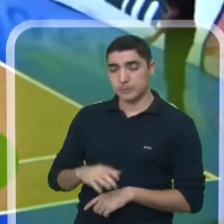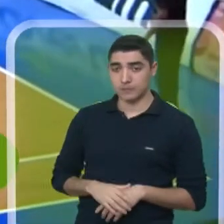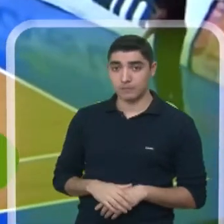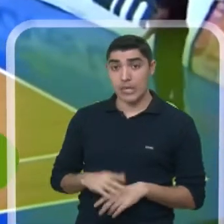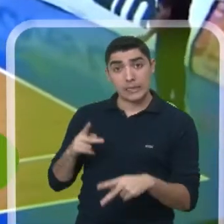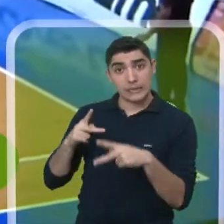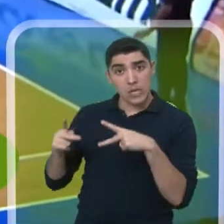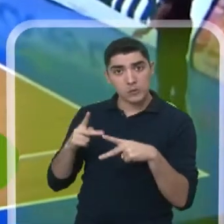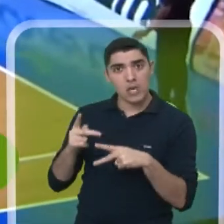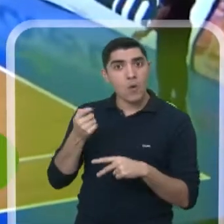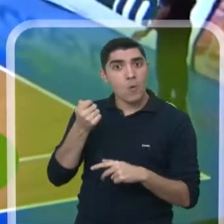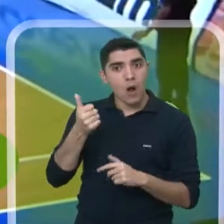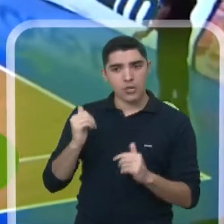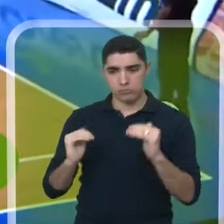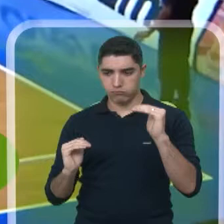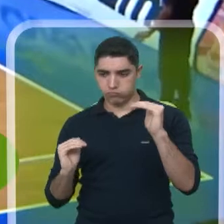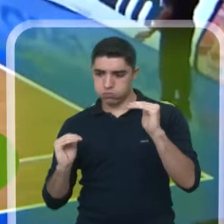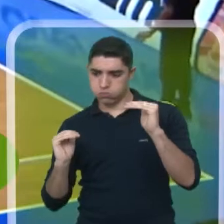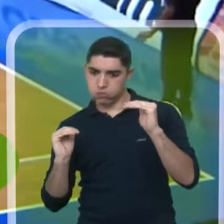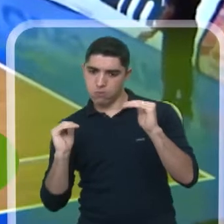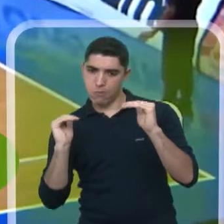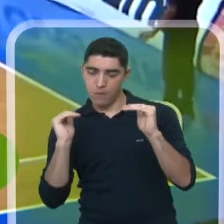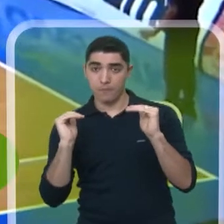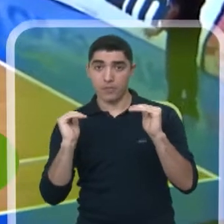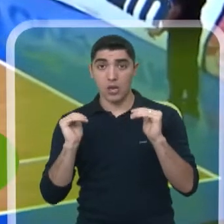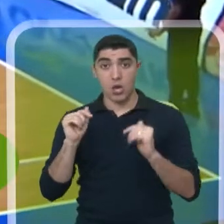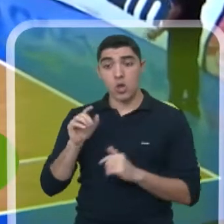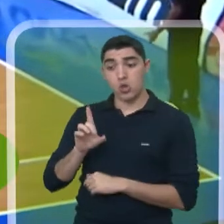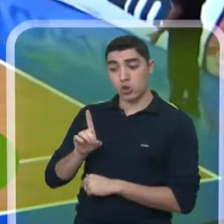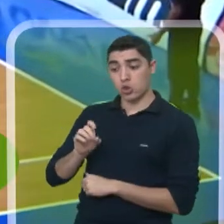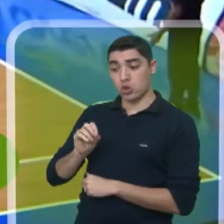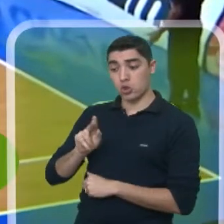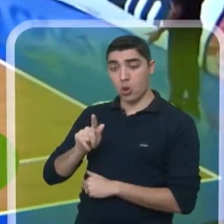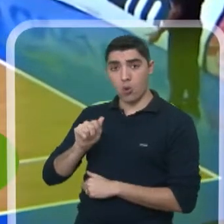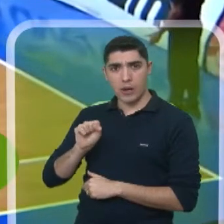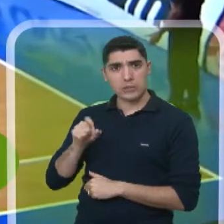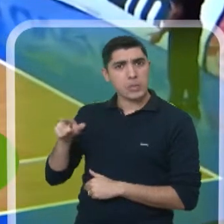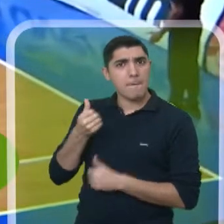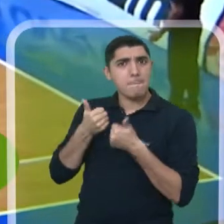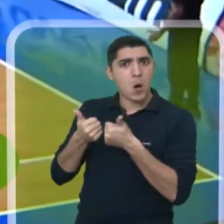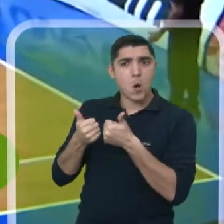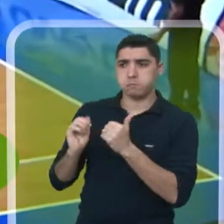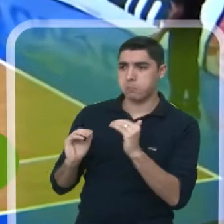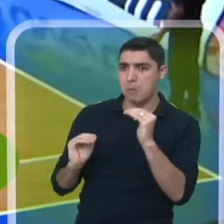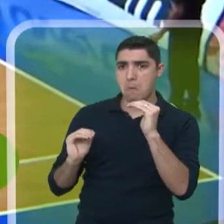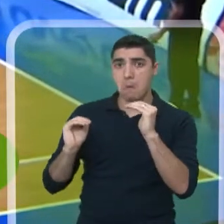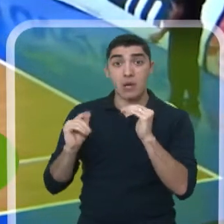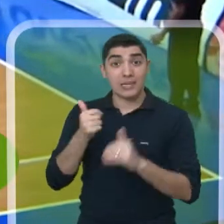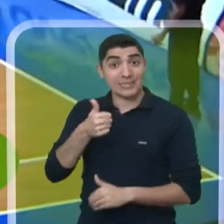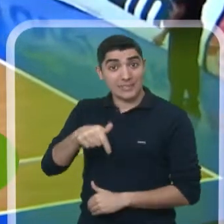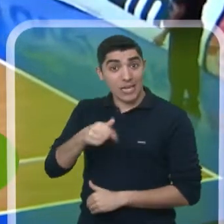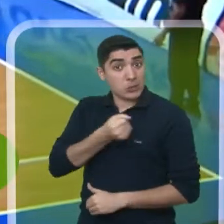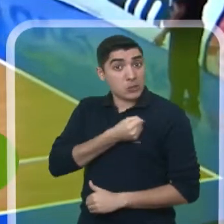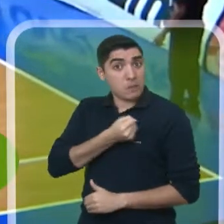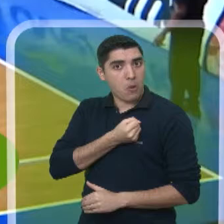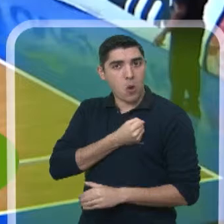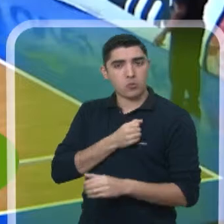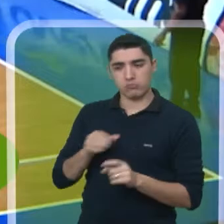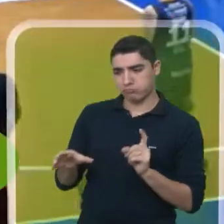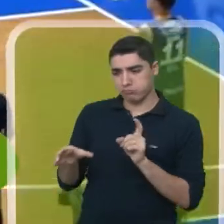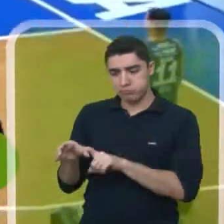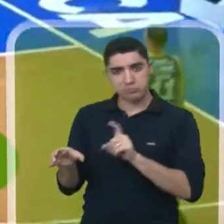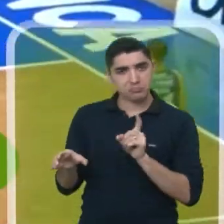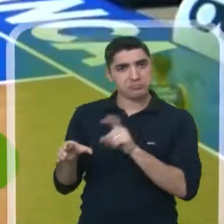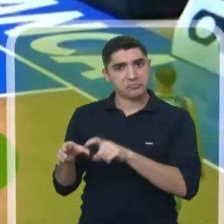chegou a esboçar uma reação. Douglas Nunes, o mais regular do São José, anotou 7 pontos a favor da Águia do